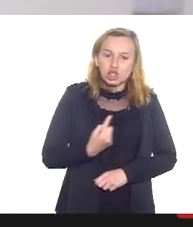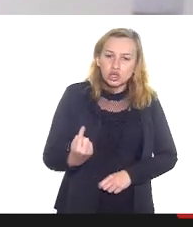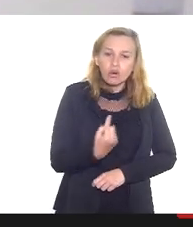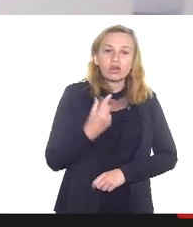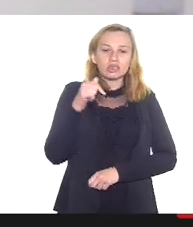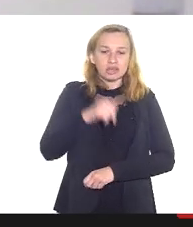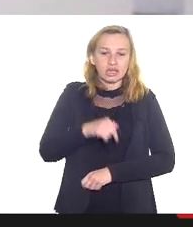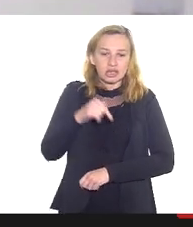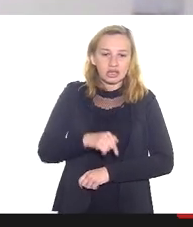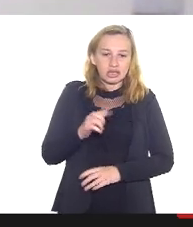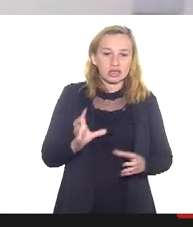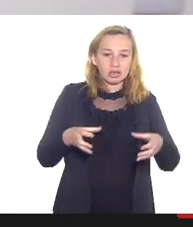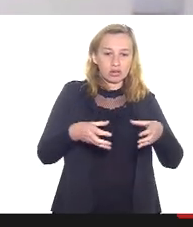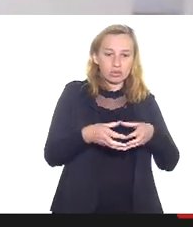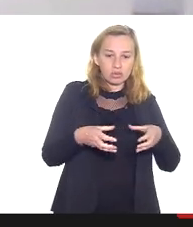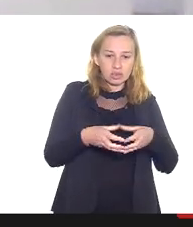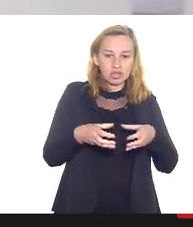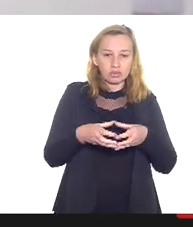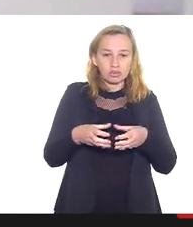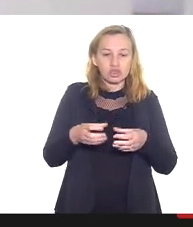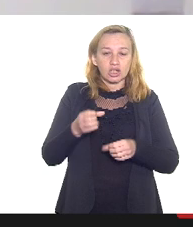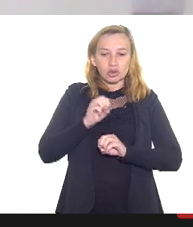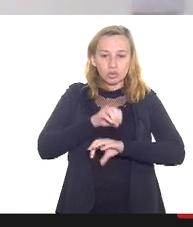aqui da Comissão de Educação